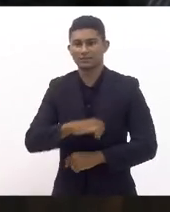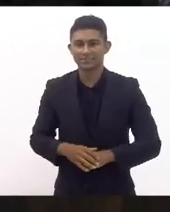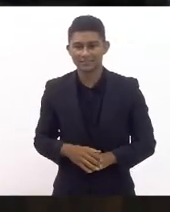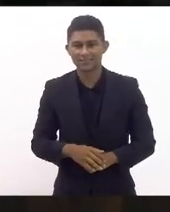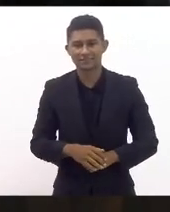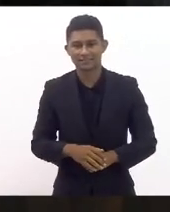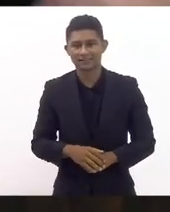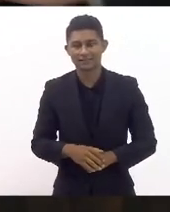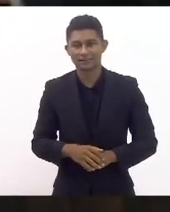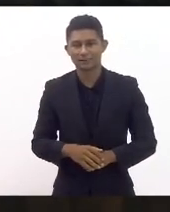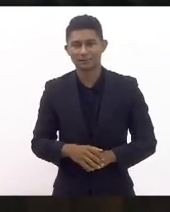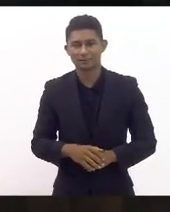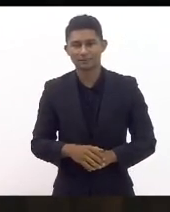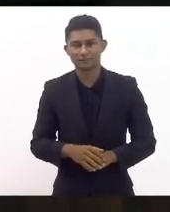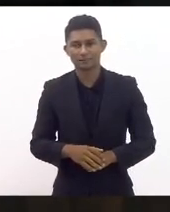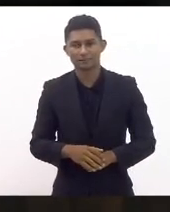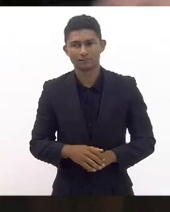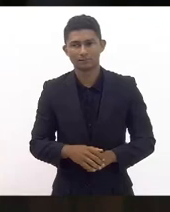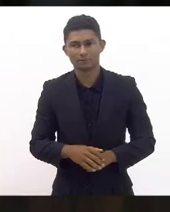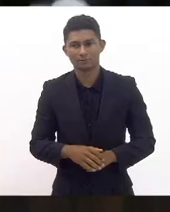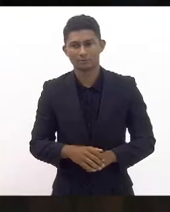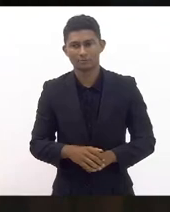amigo